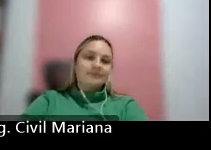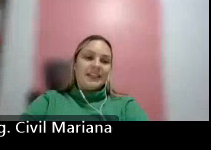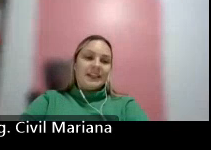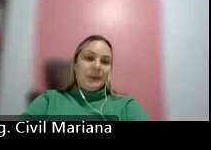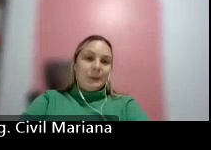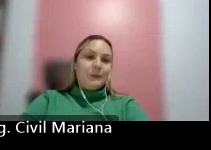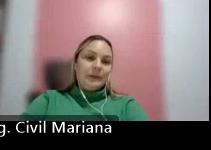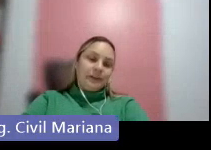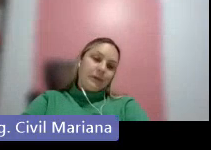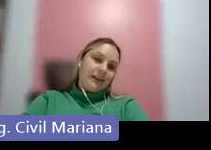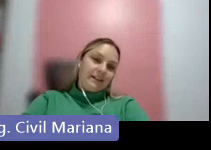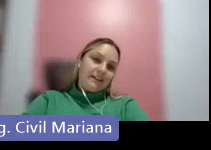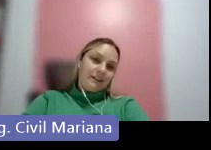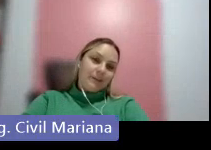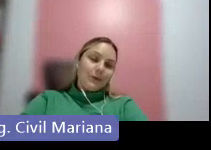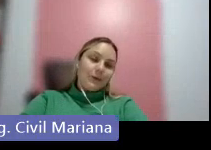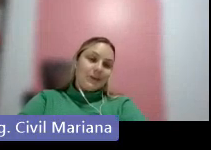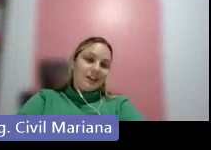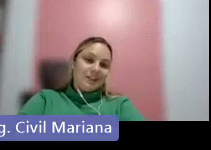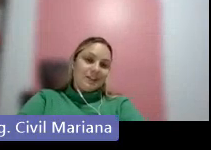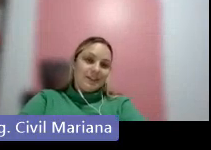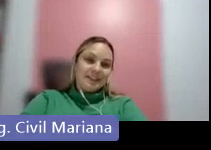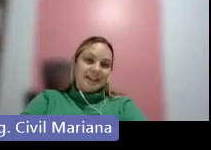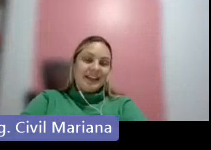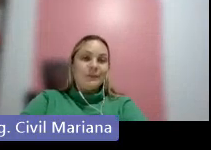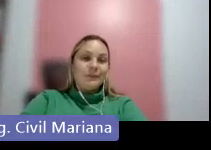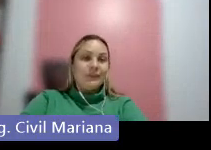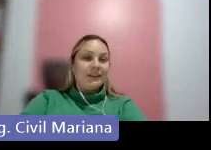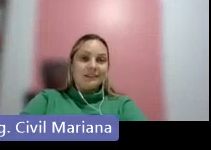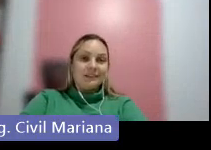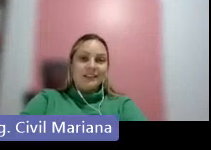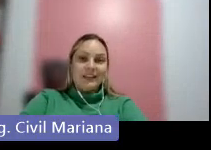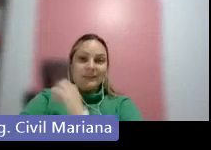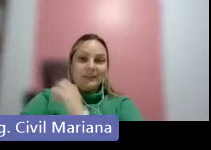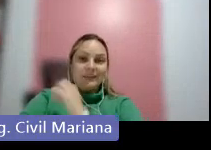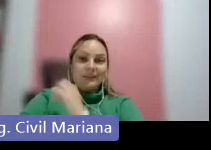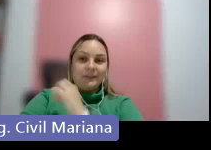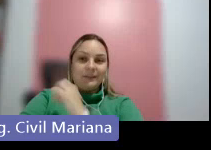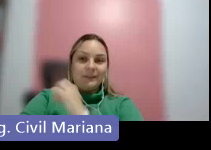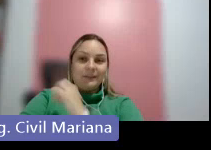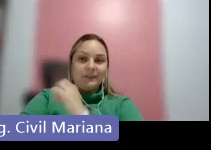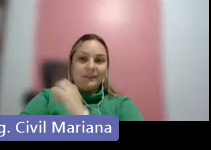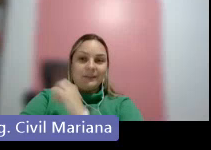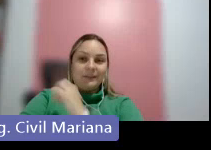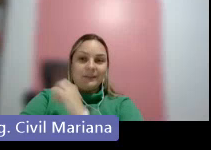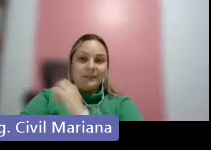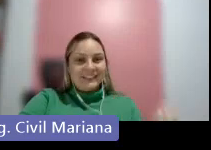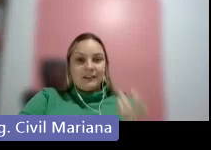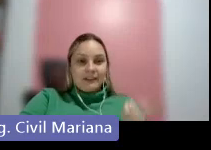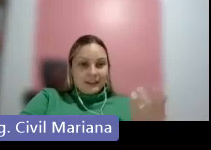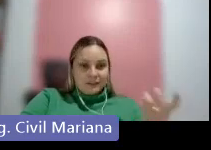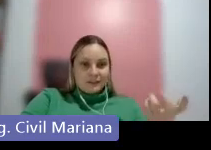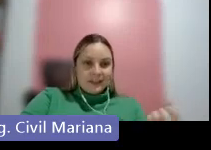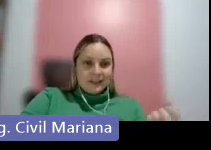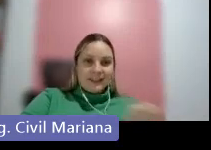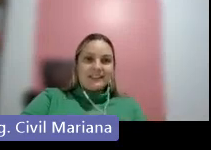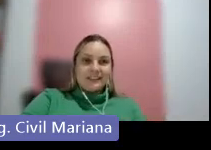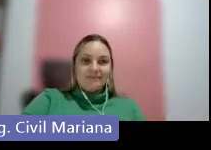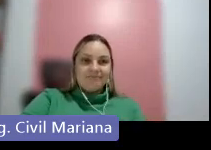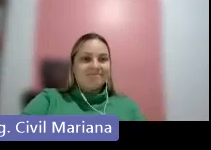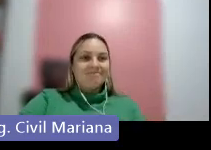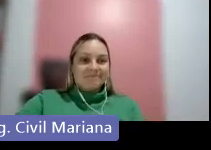patológica. Muito obrigada por compartilhar com nós. É muito legal ter pessoas que tenham essa qualidade